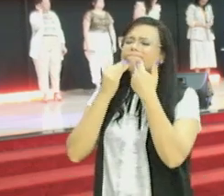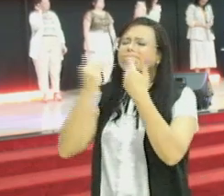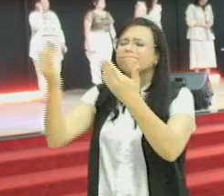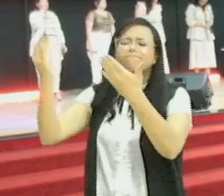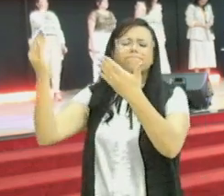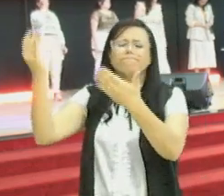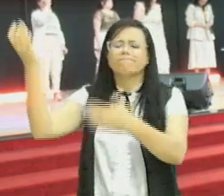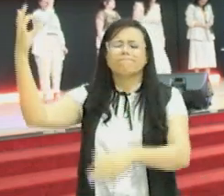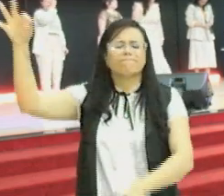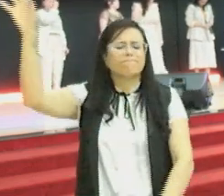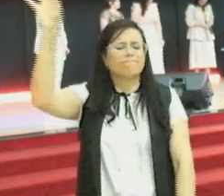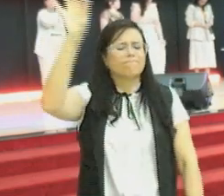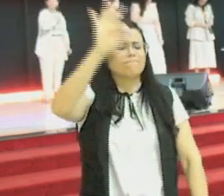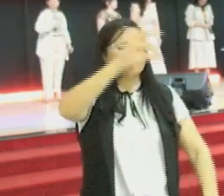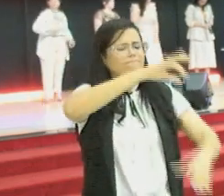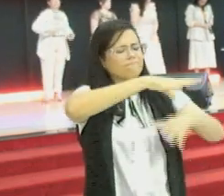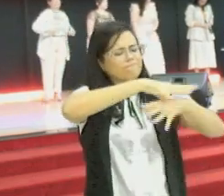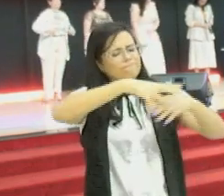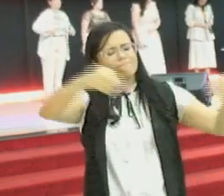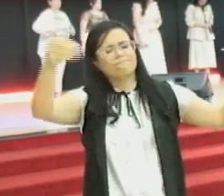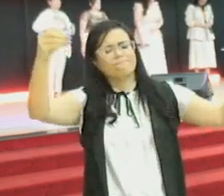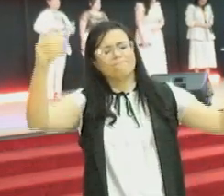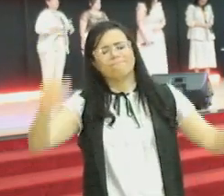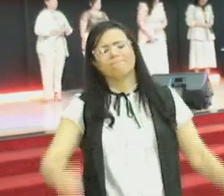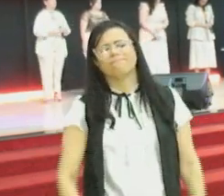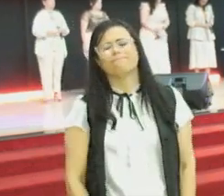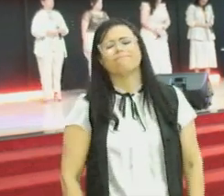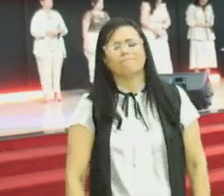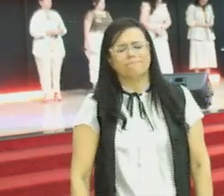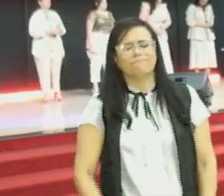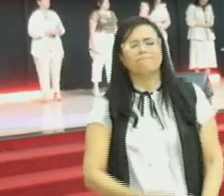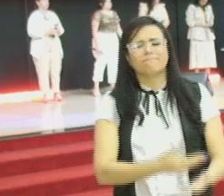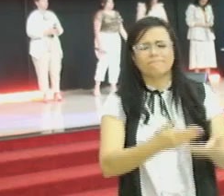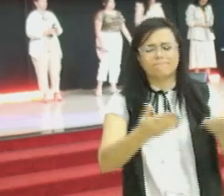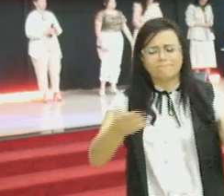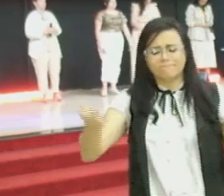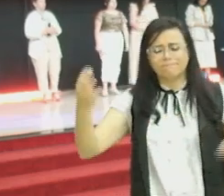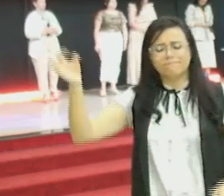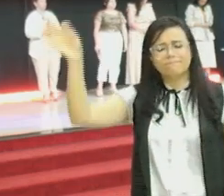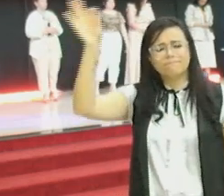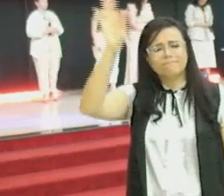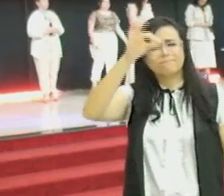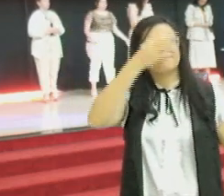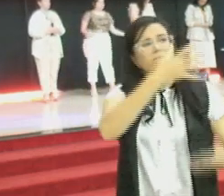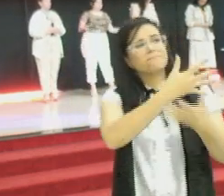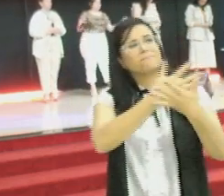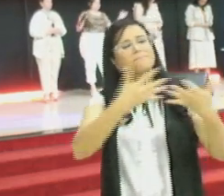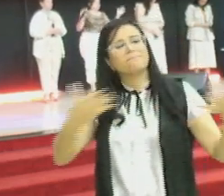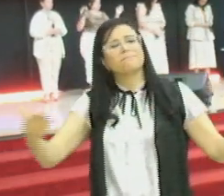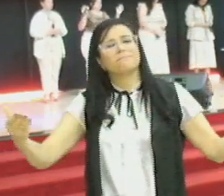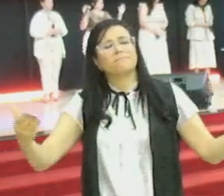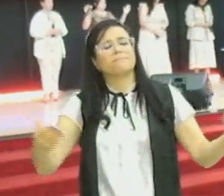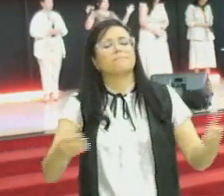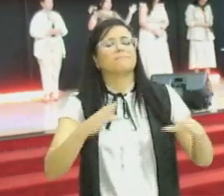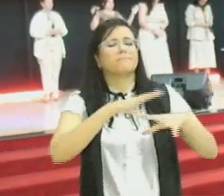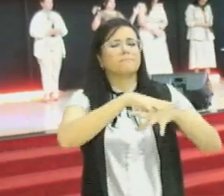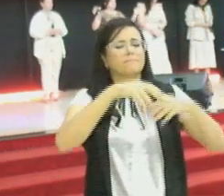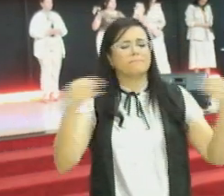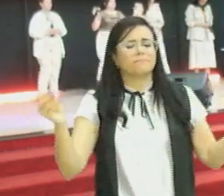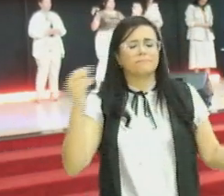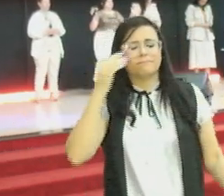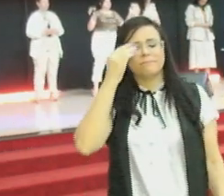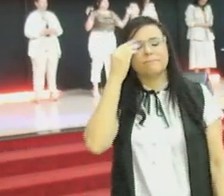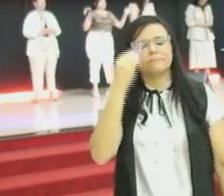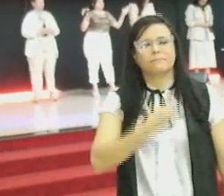Santo, cure a tua igreja. Espírito Santo, cure esta vida. Espírito